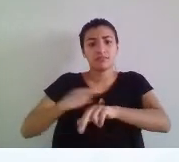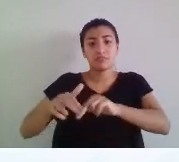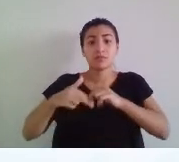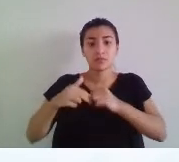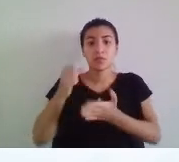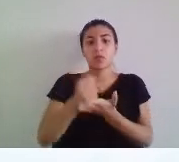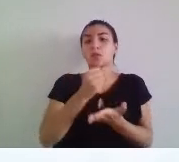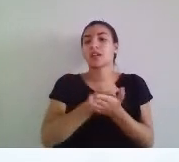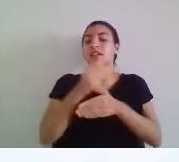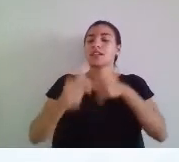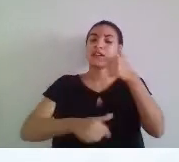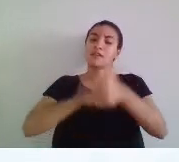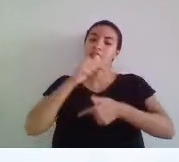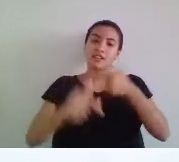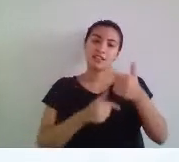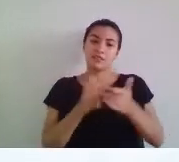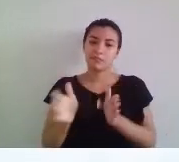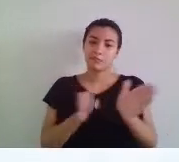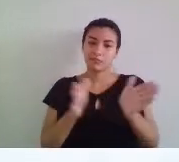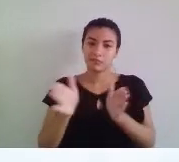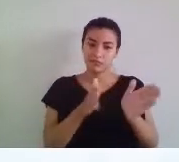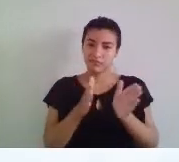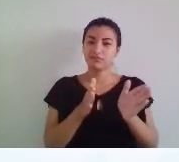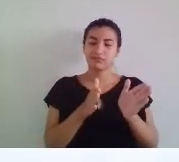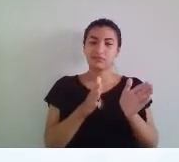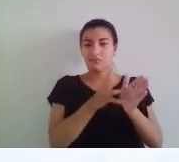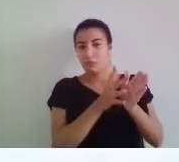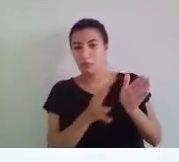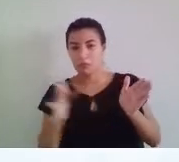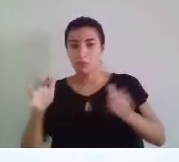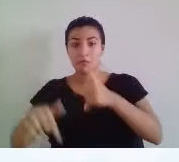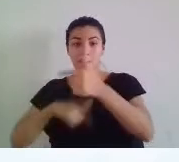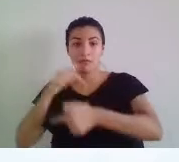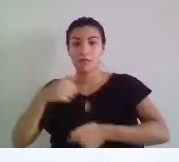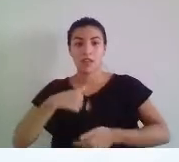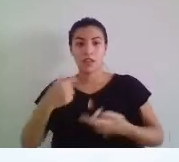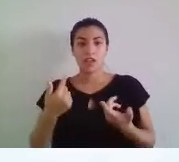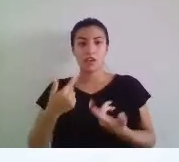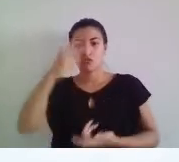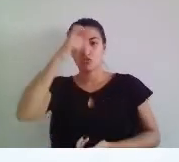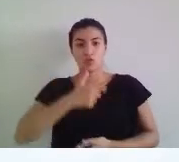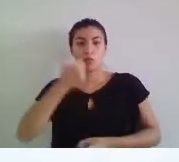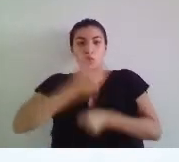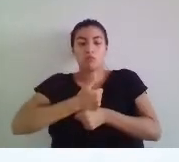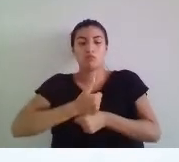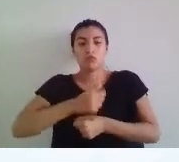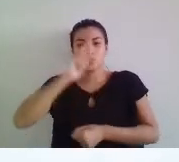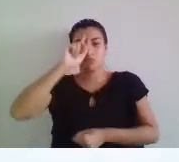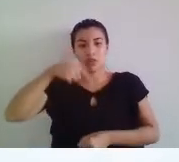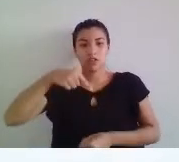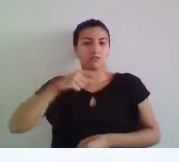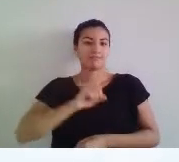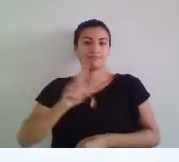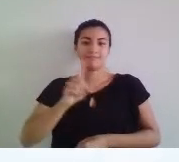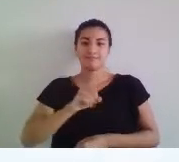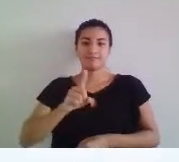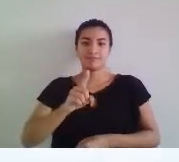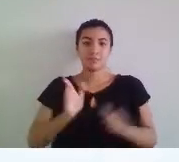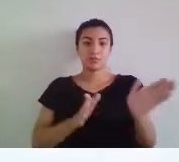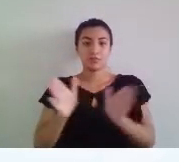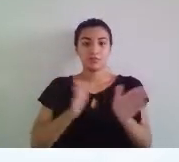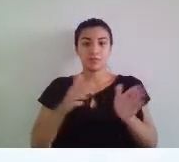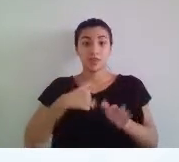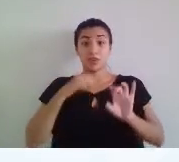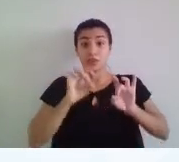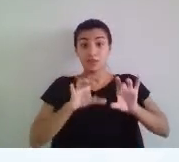contrato de trabalho. Durante a jornada de trabalho, percebam isso, eu não sou dona dos meus tempos de vida. Durante a jornada de trabalho, eu